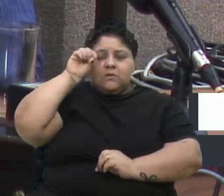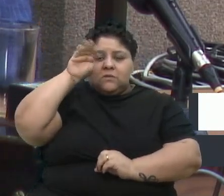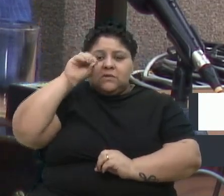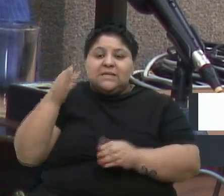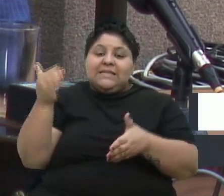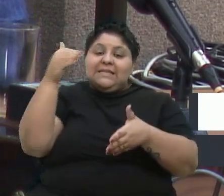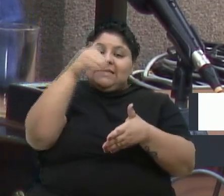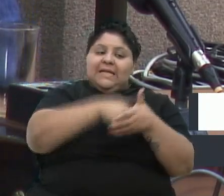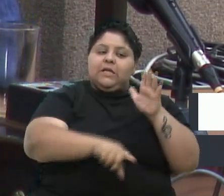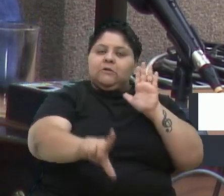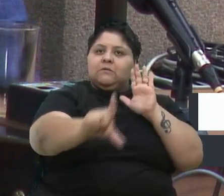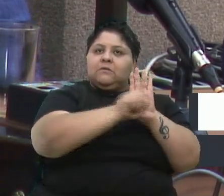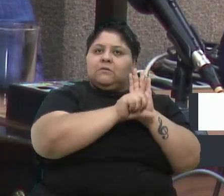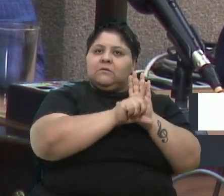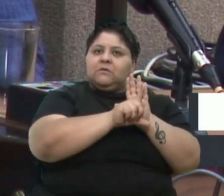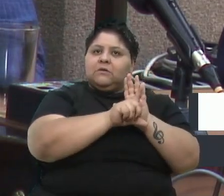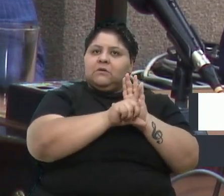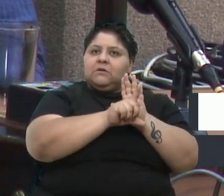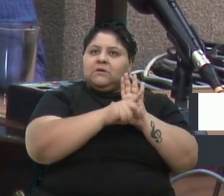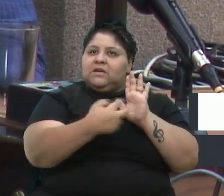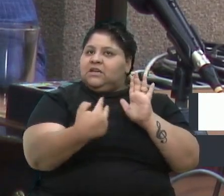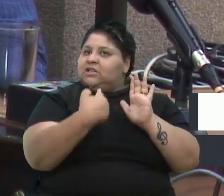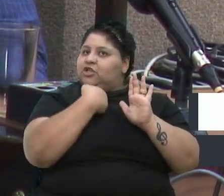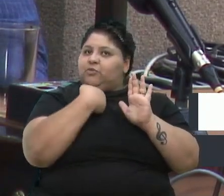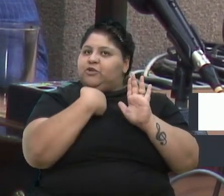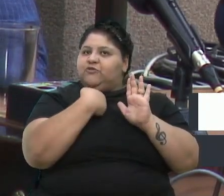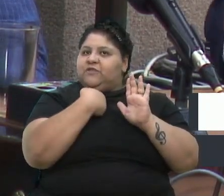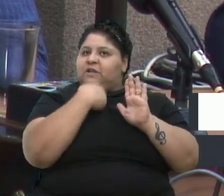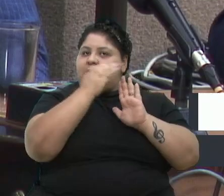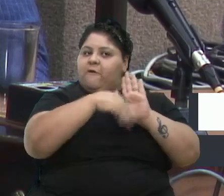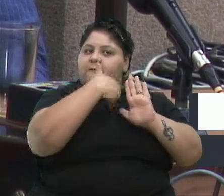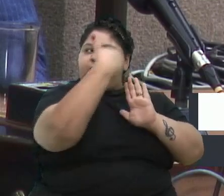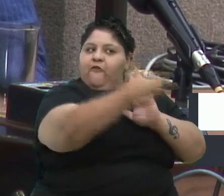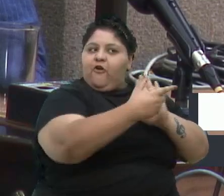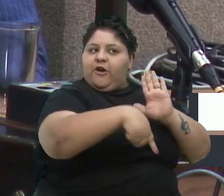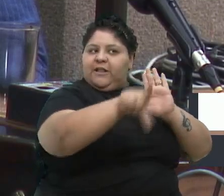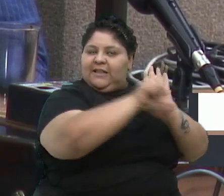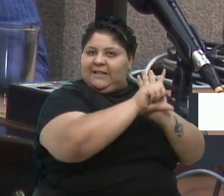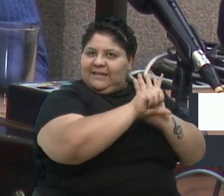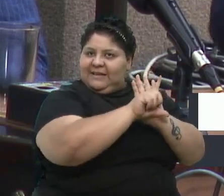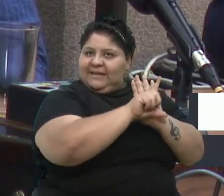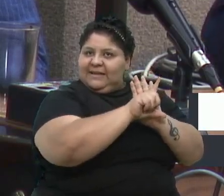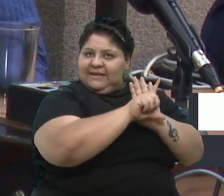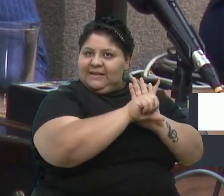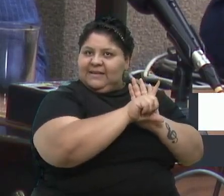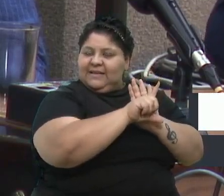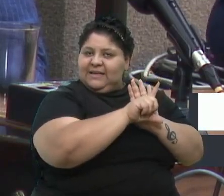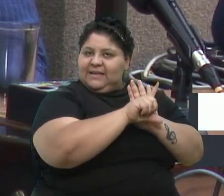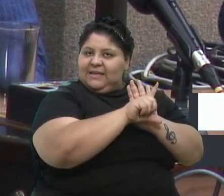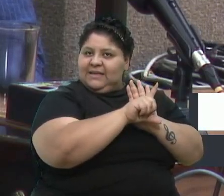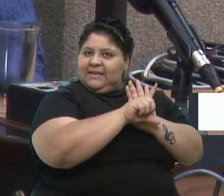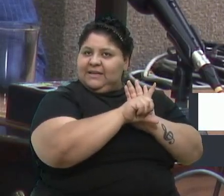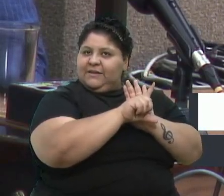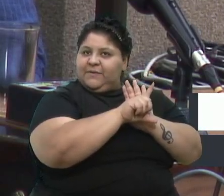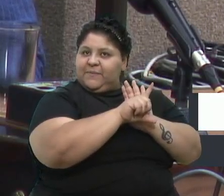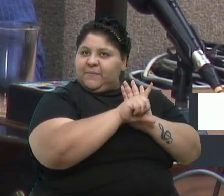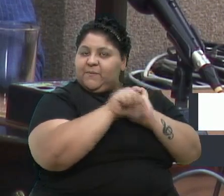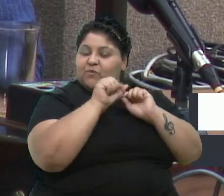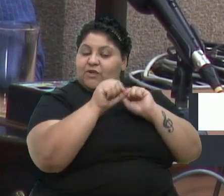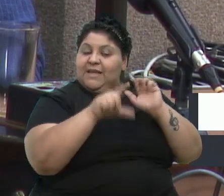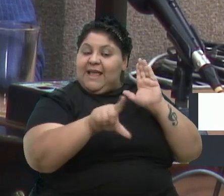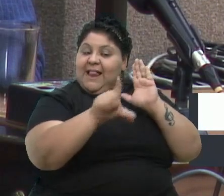lei, porque existe a lei, a gente não pode fazer nada que seja, nem pôr num caminhão, nem deixar, nem, tem que ser o que a lei nos permite até